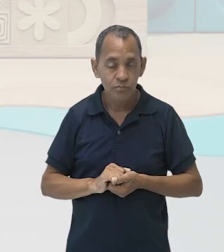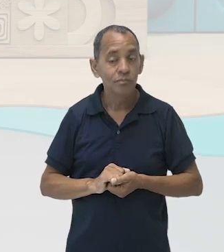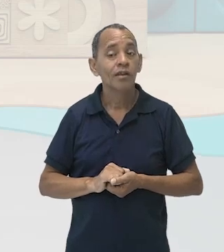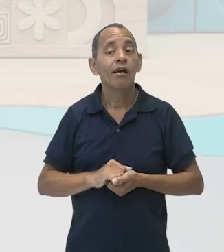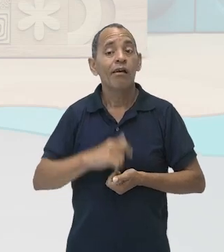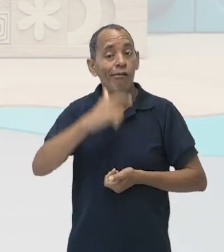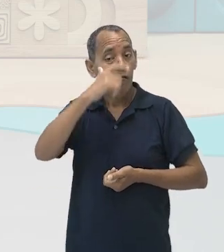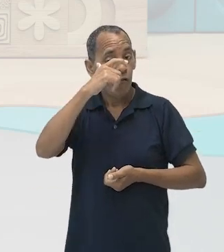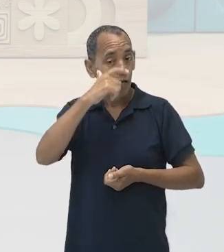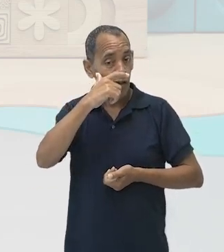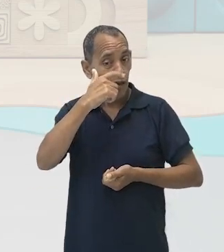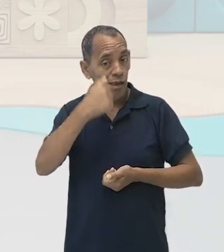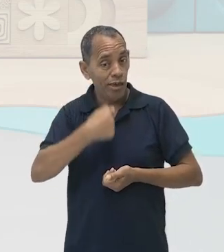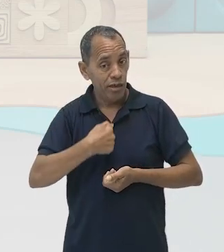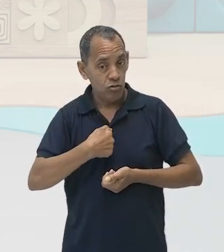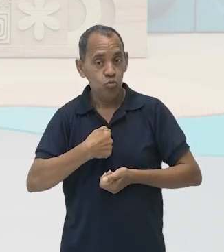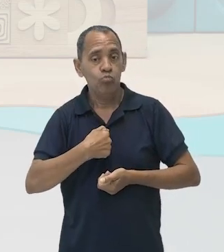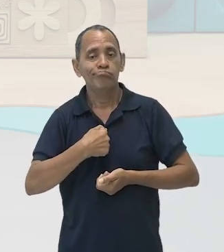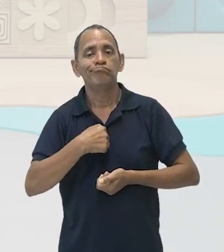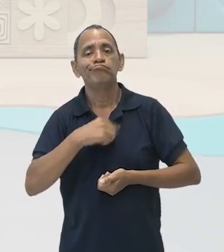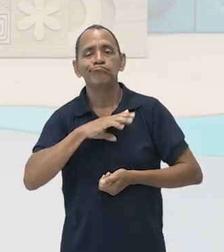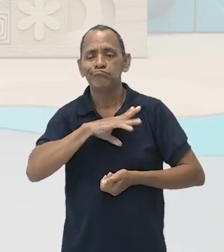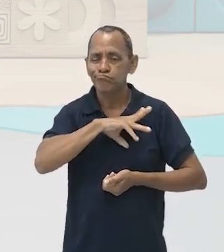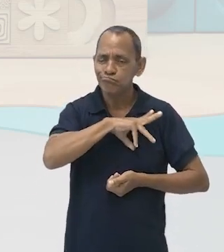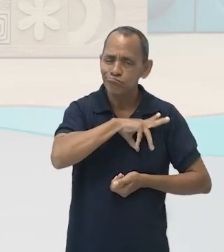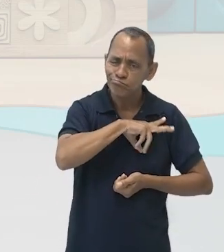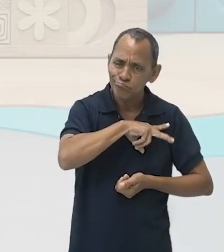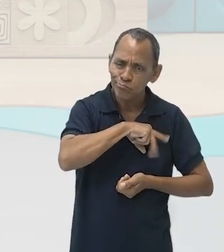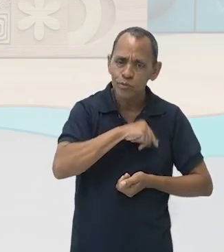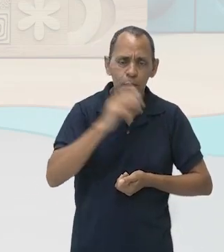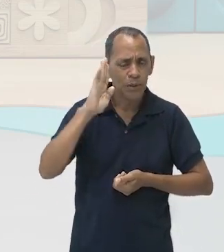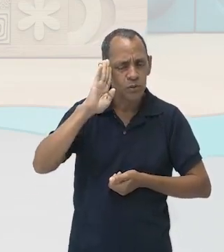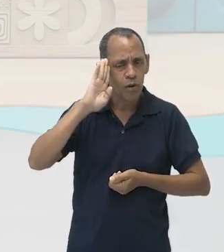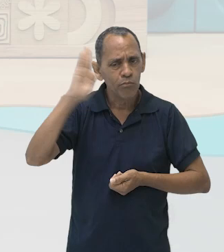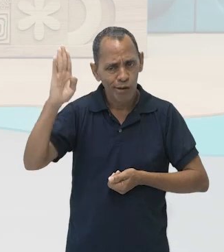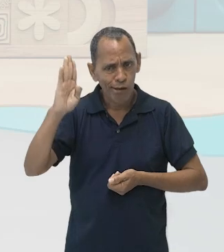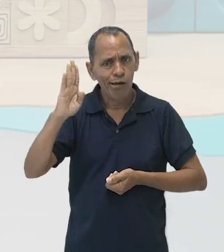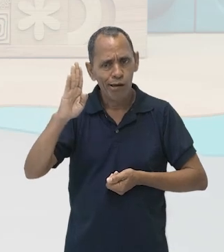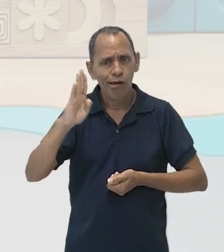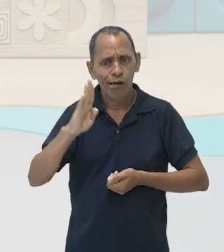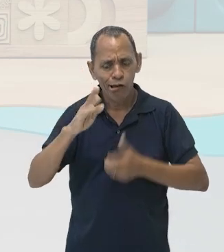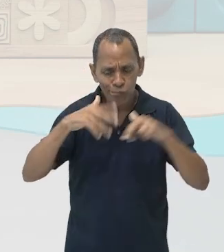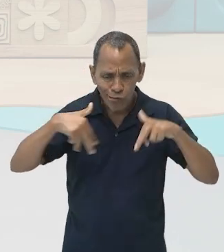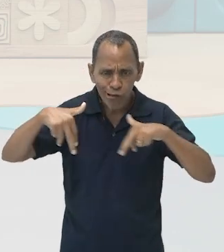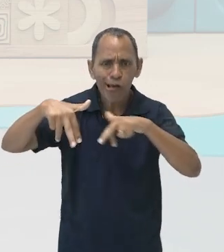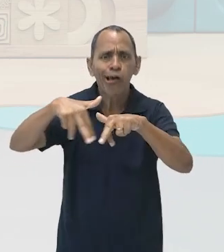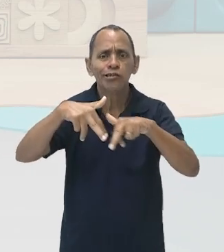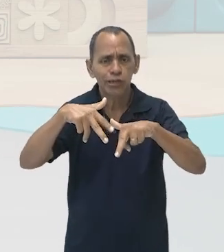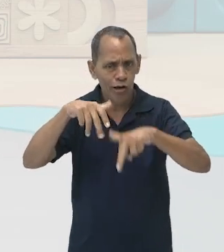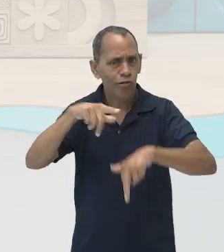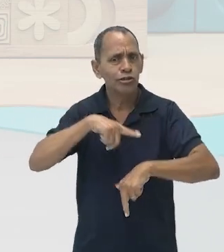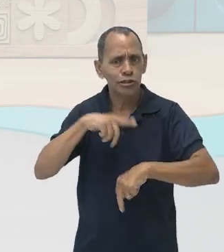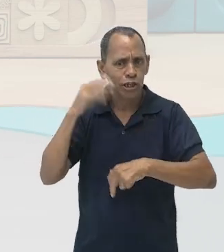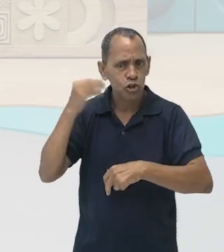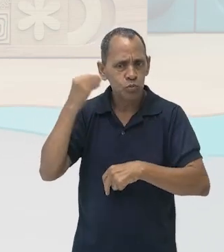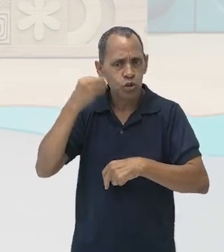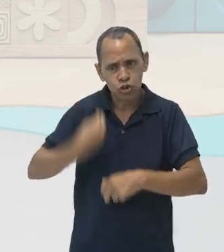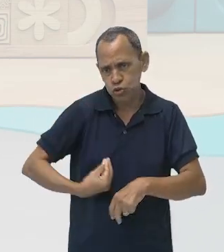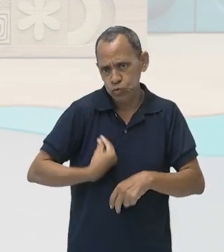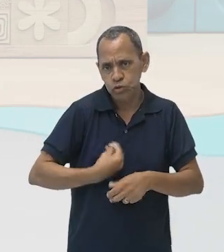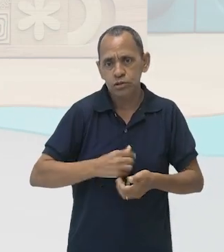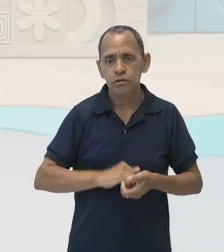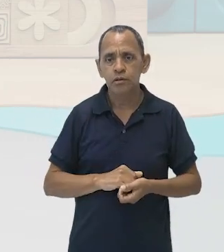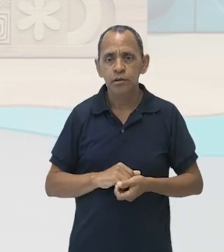dançando, principalmente se já é um casal com mais experiência de vida, Mas vocês acreditam que tem